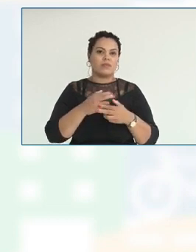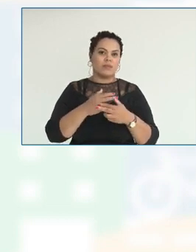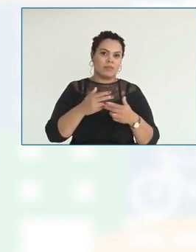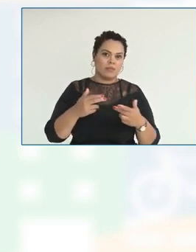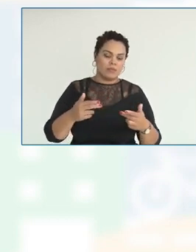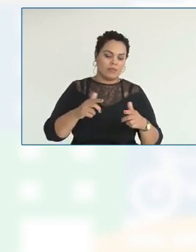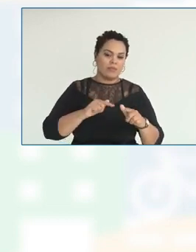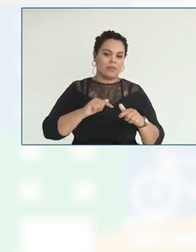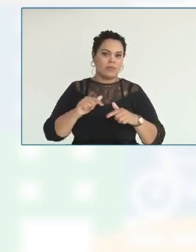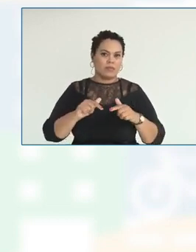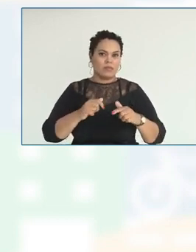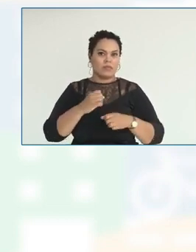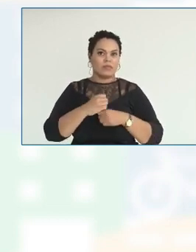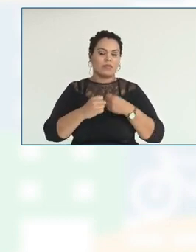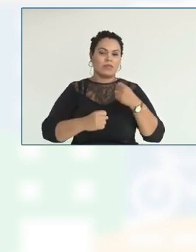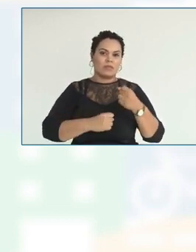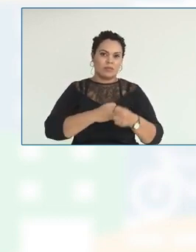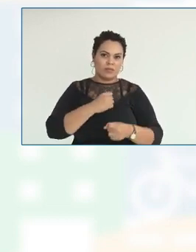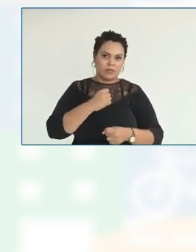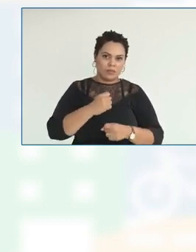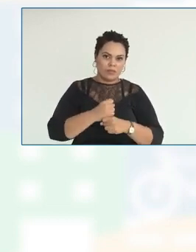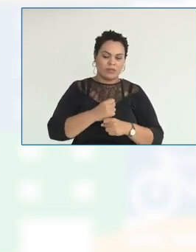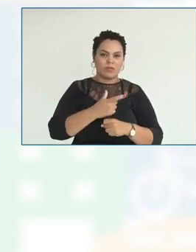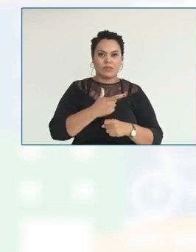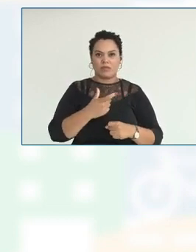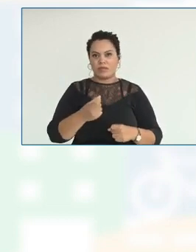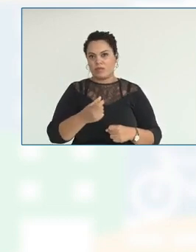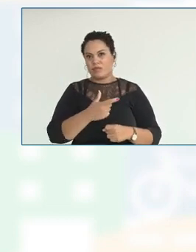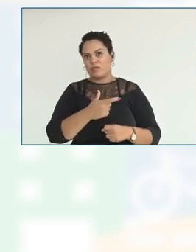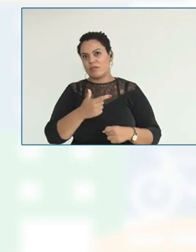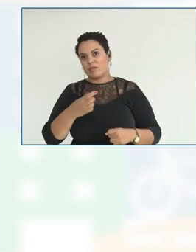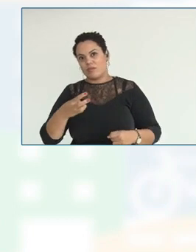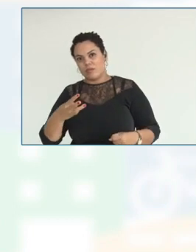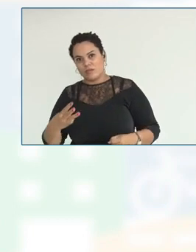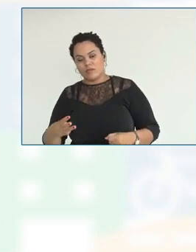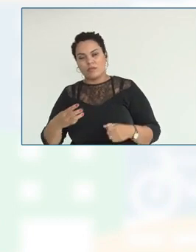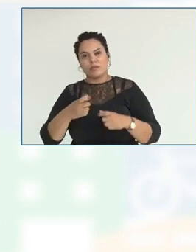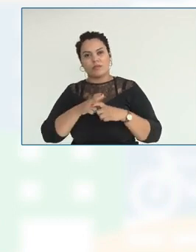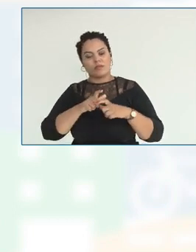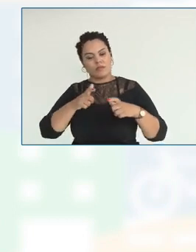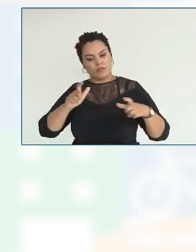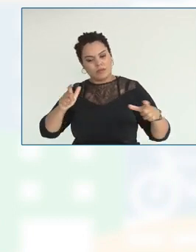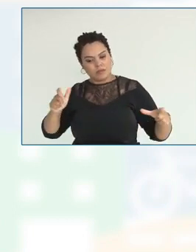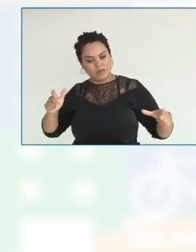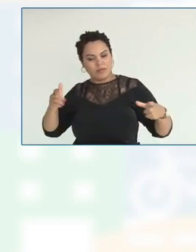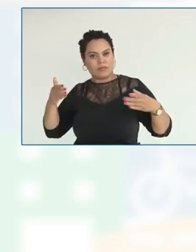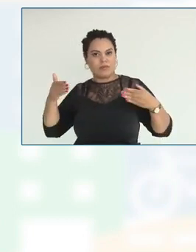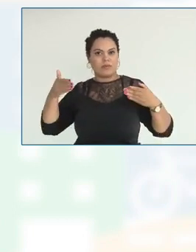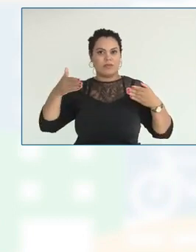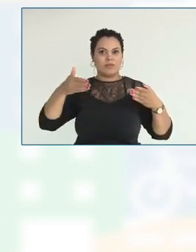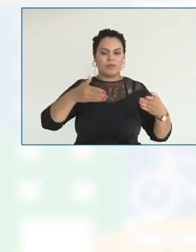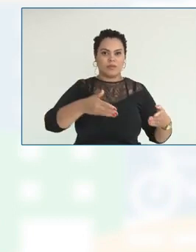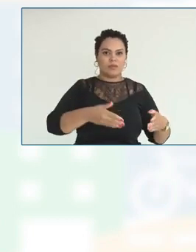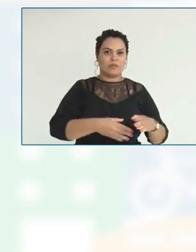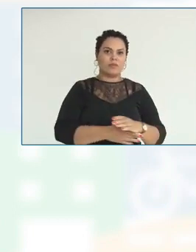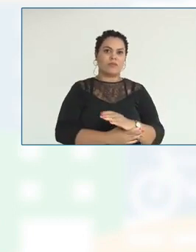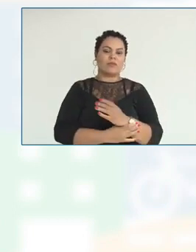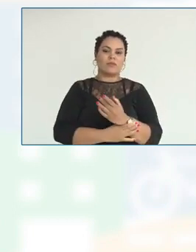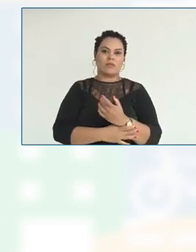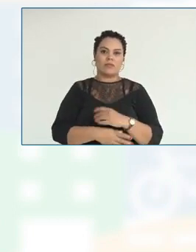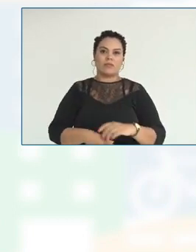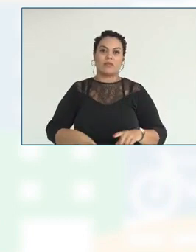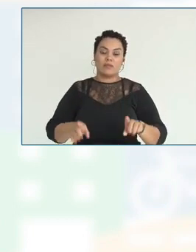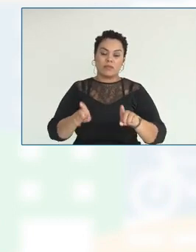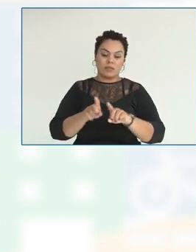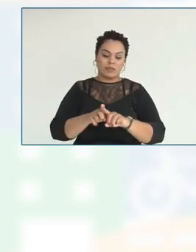de 2023, para a gente conseguir ampliar o acesso desses estabelecimentos. A gente também vai